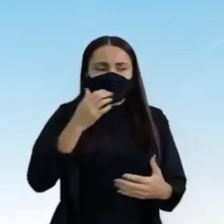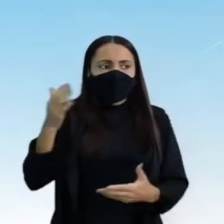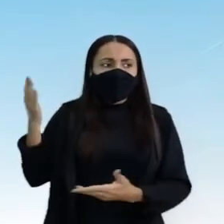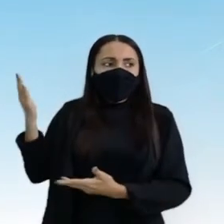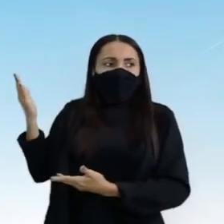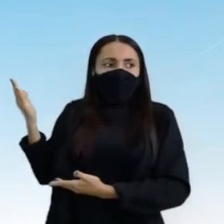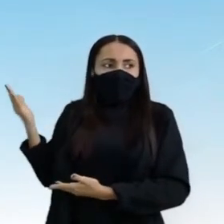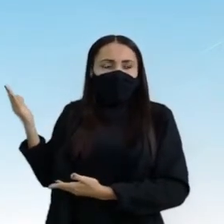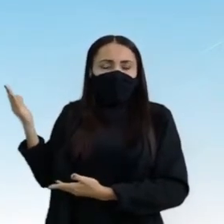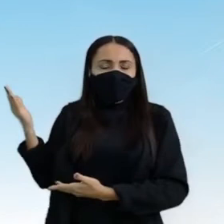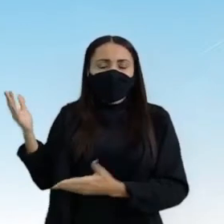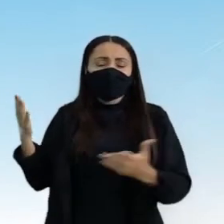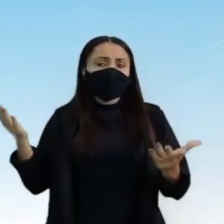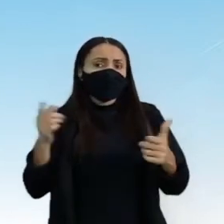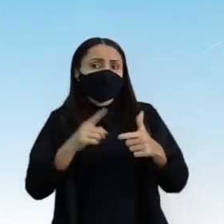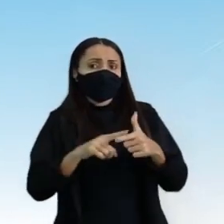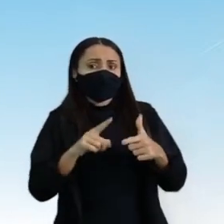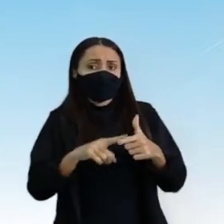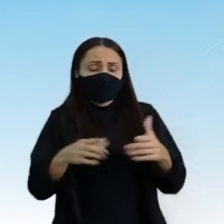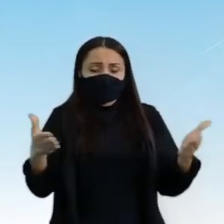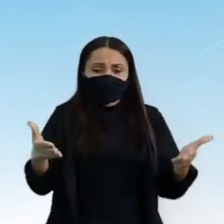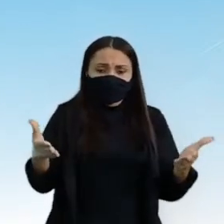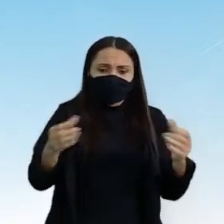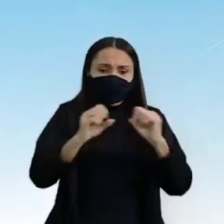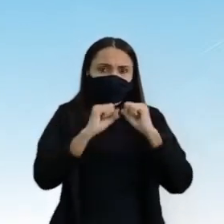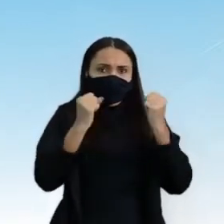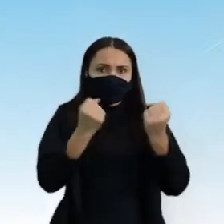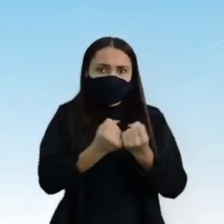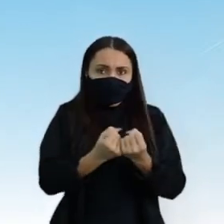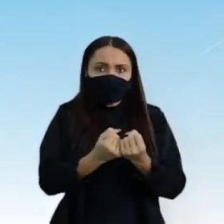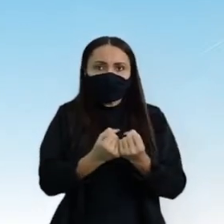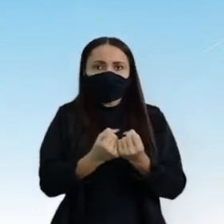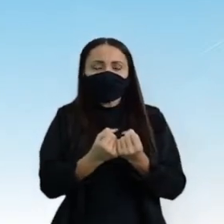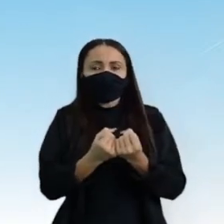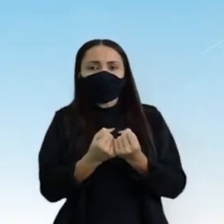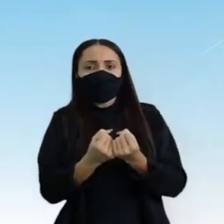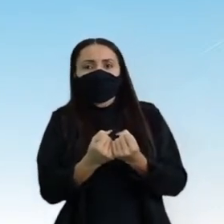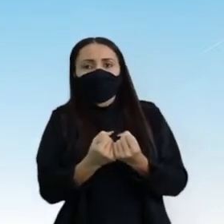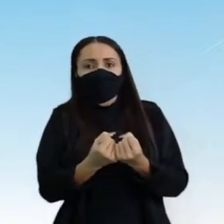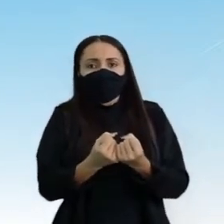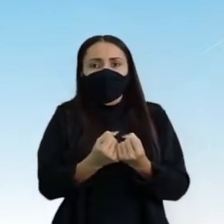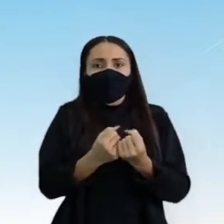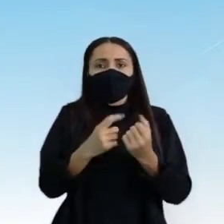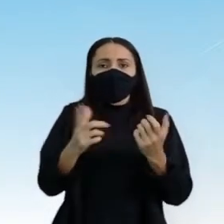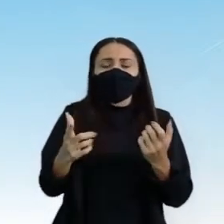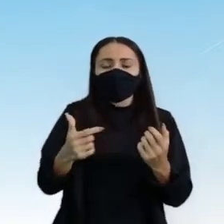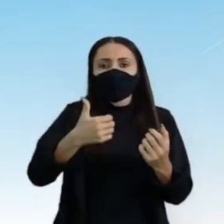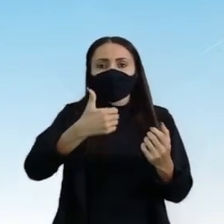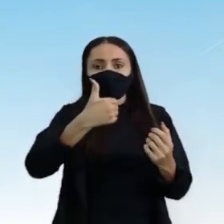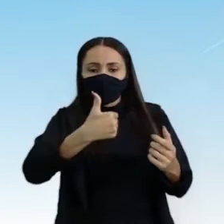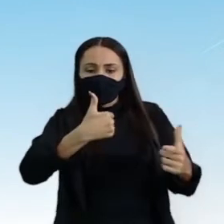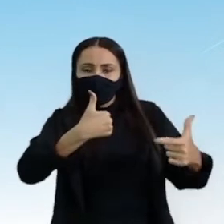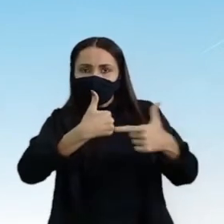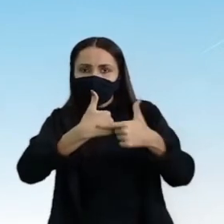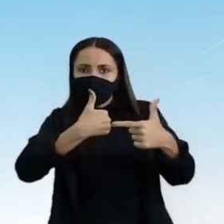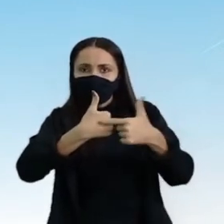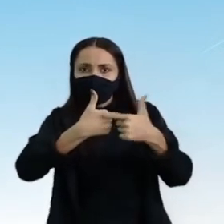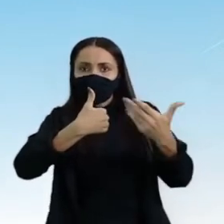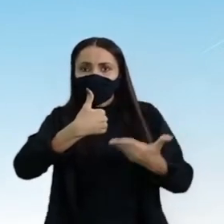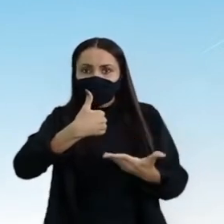Qual é a problemática hoje da sociedade? É likes, é curtidas. Então, nós estamos na época